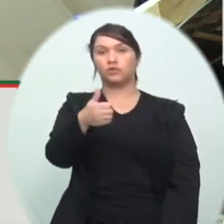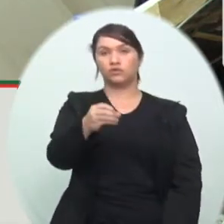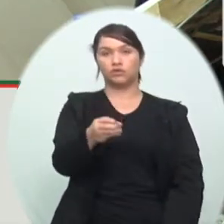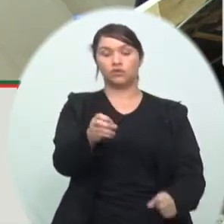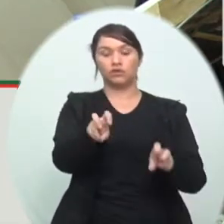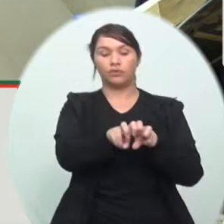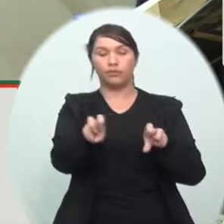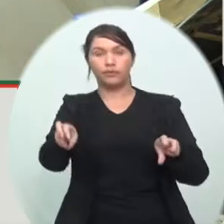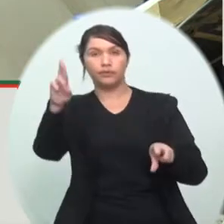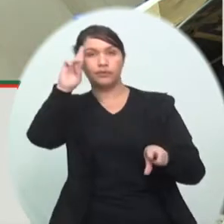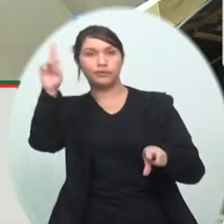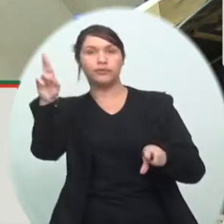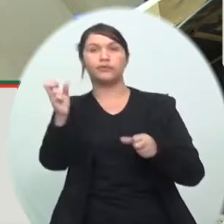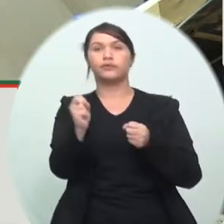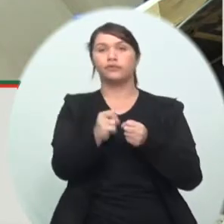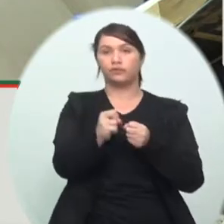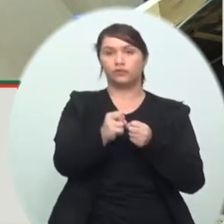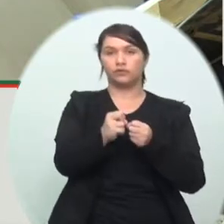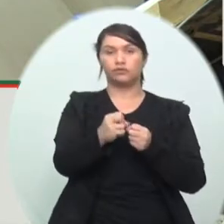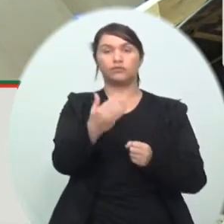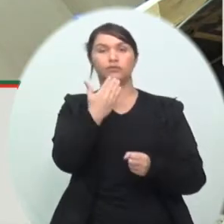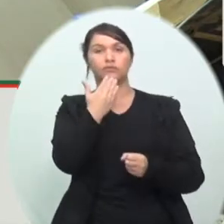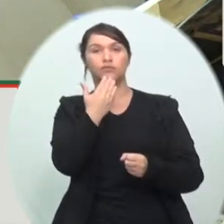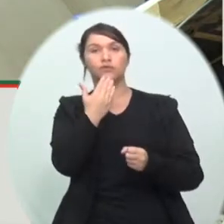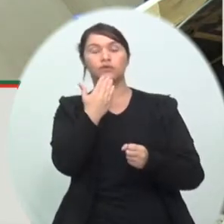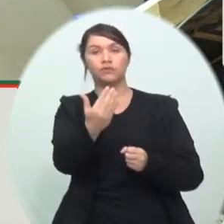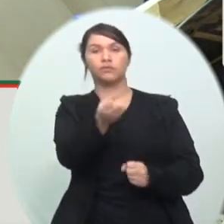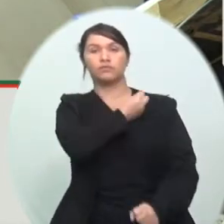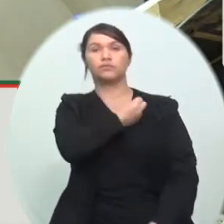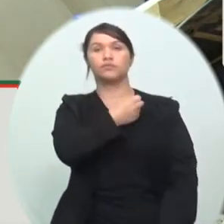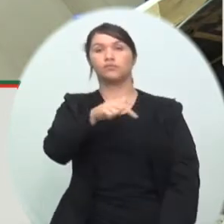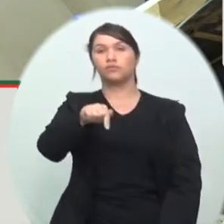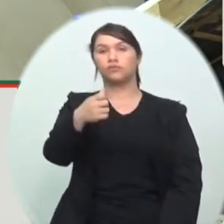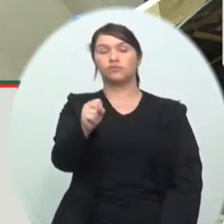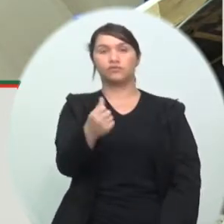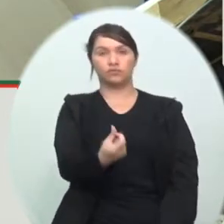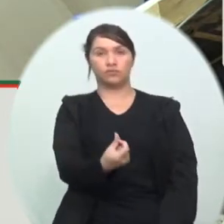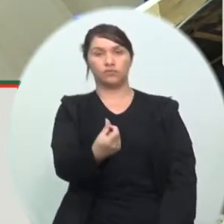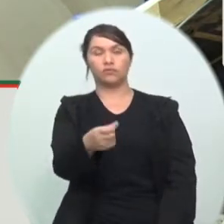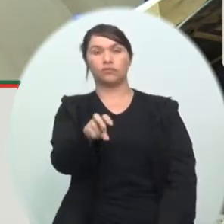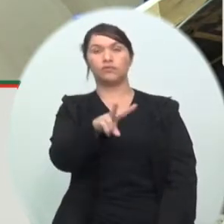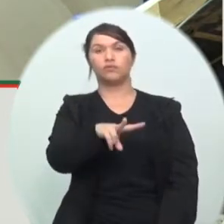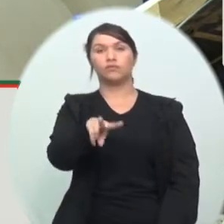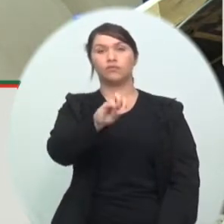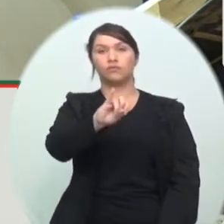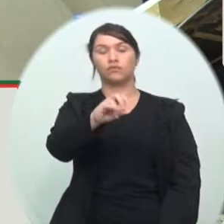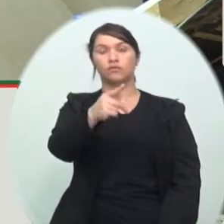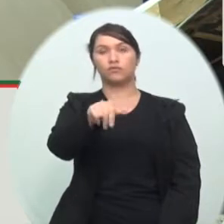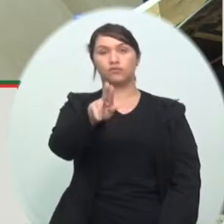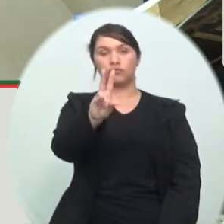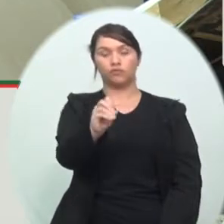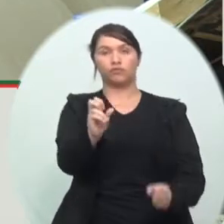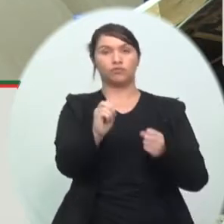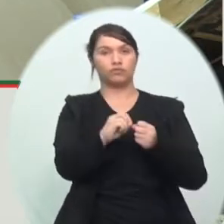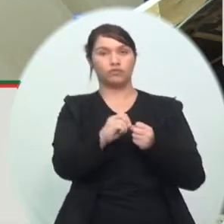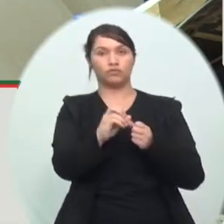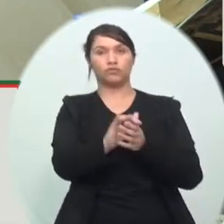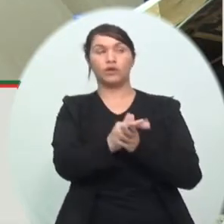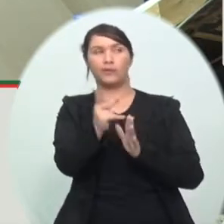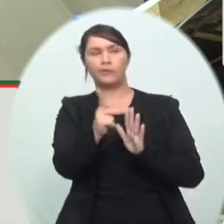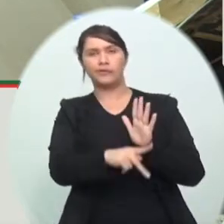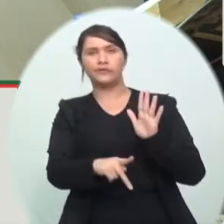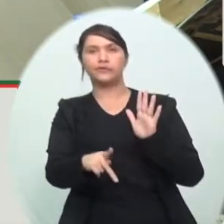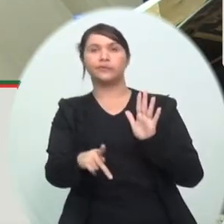mesa diretora. Indicação número 786/18, de autoria do vereador José Paulo Ferrarese.